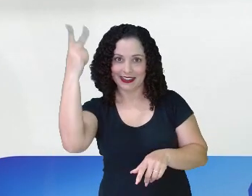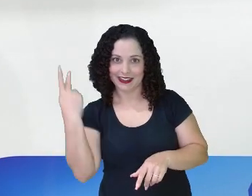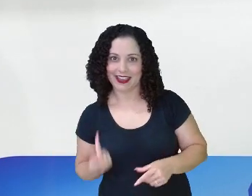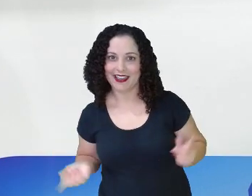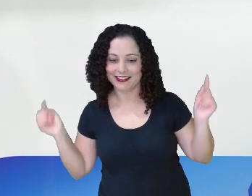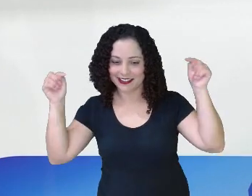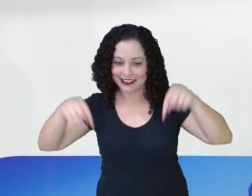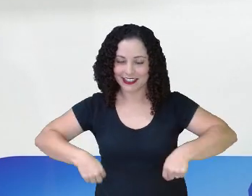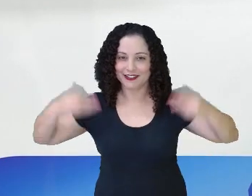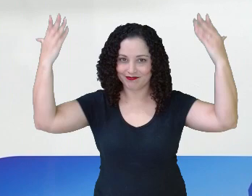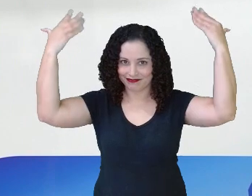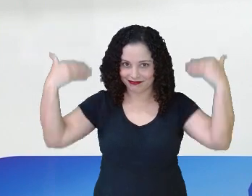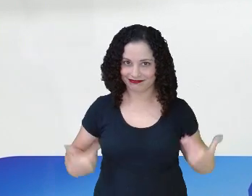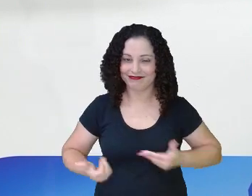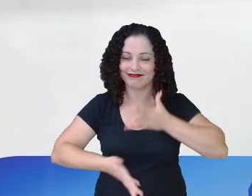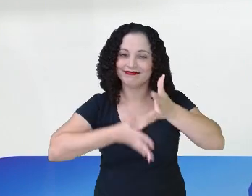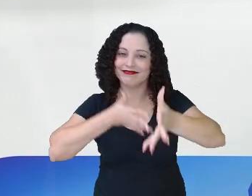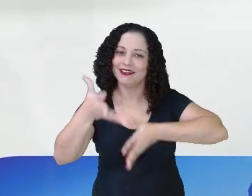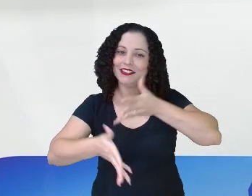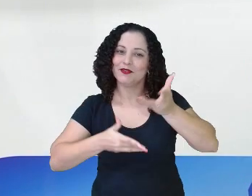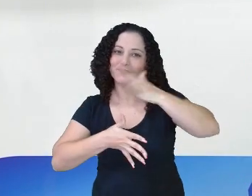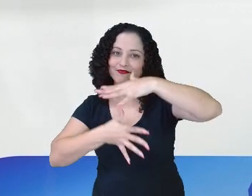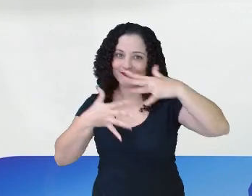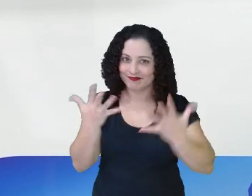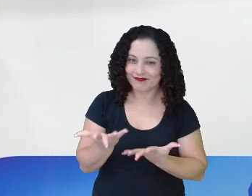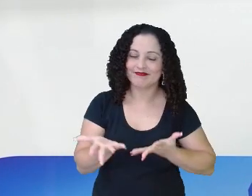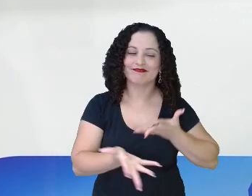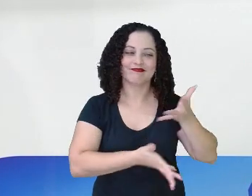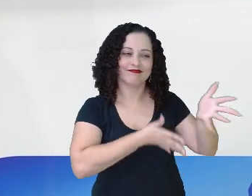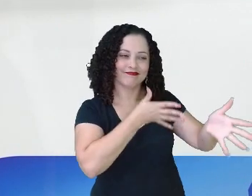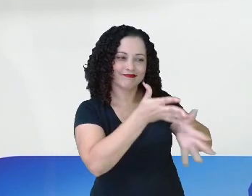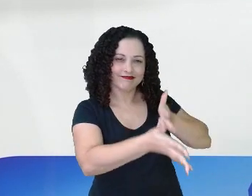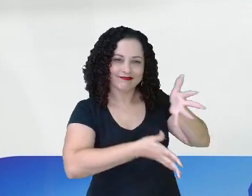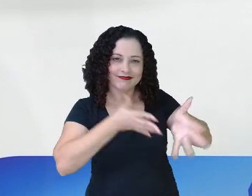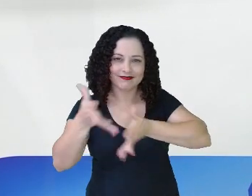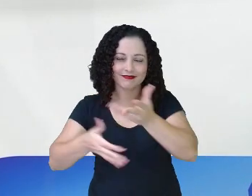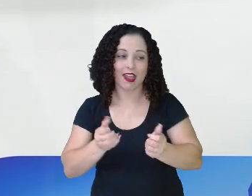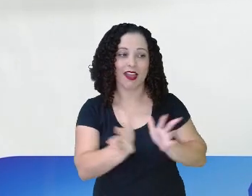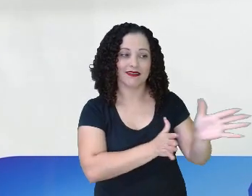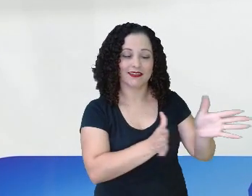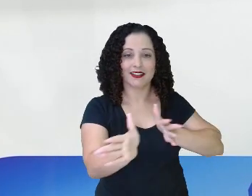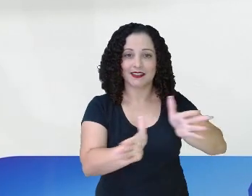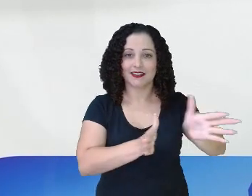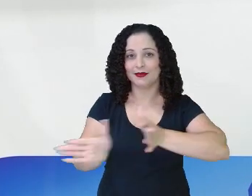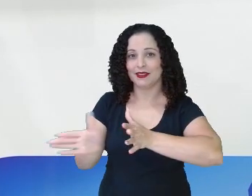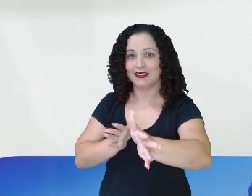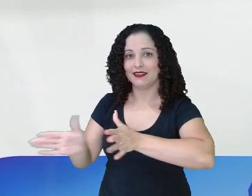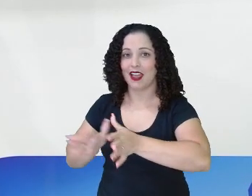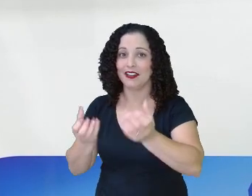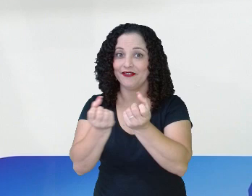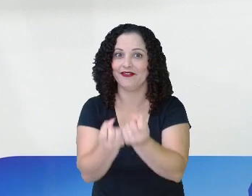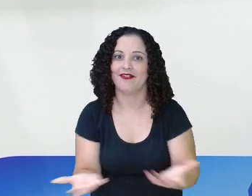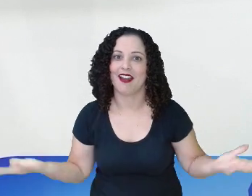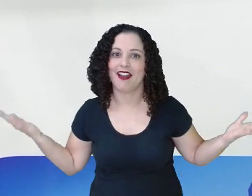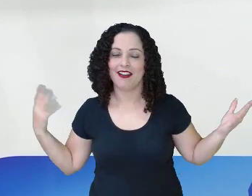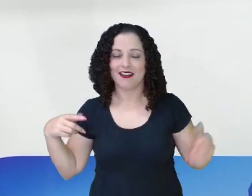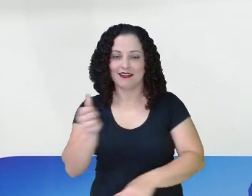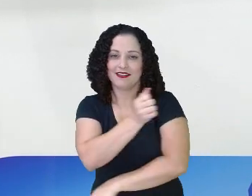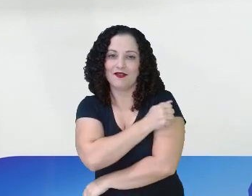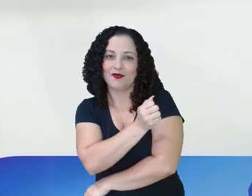na interpretação de Libras, né? Para garantir a acessibilidade, para que mais pessoas